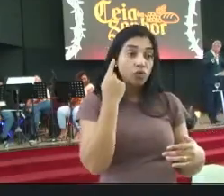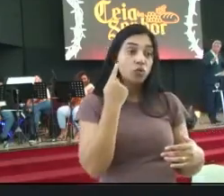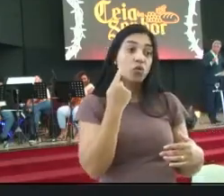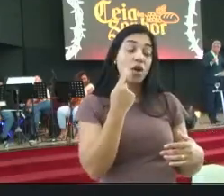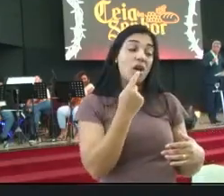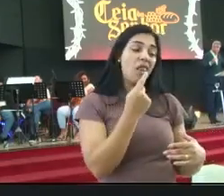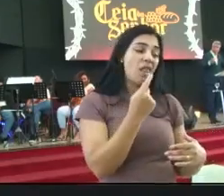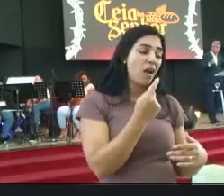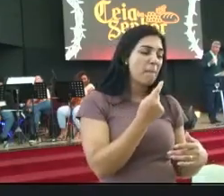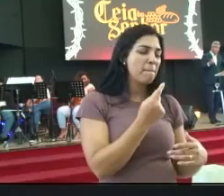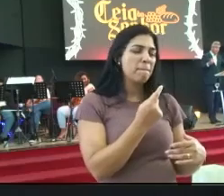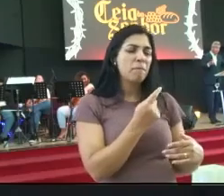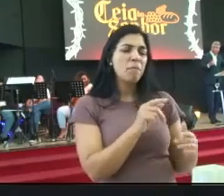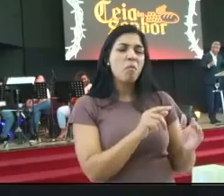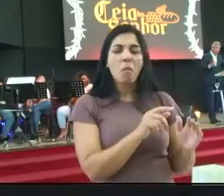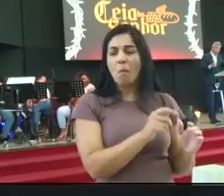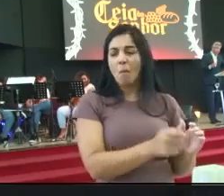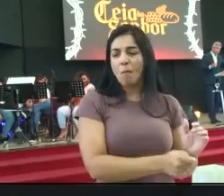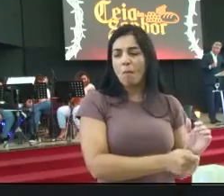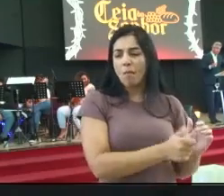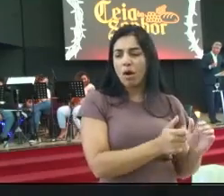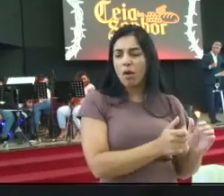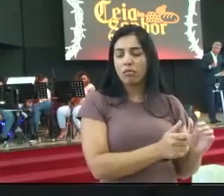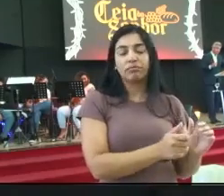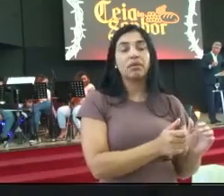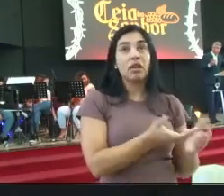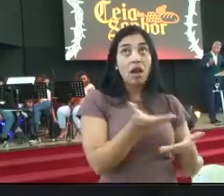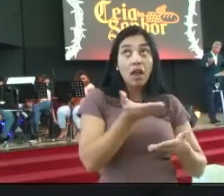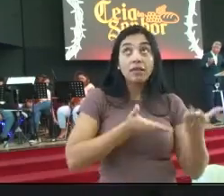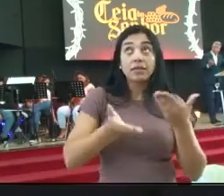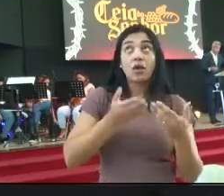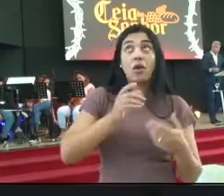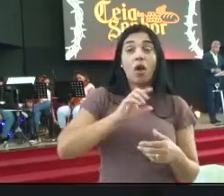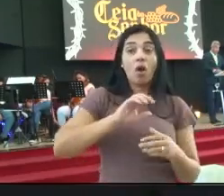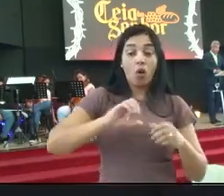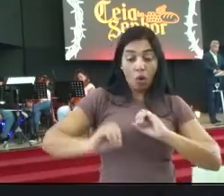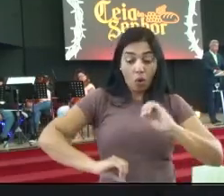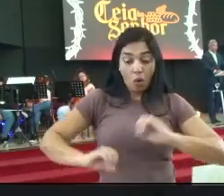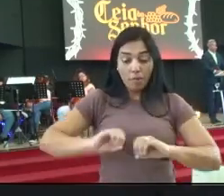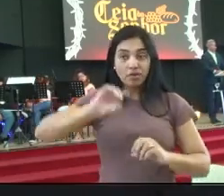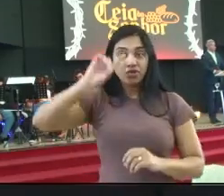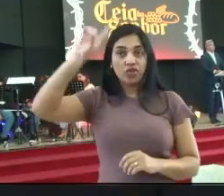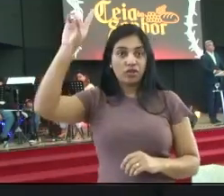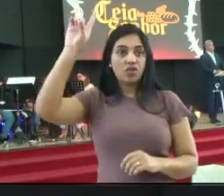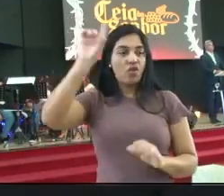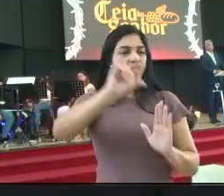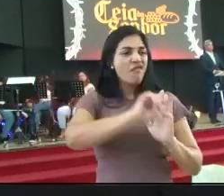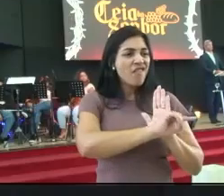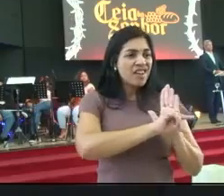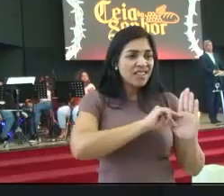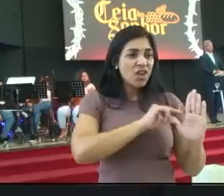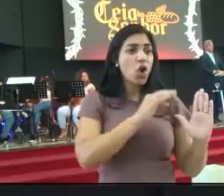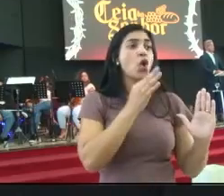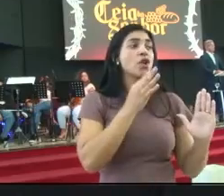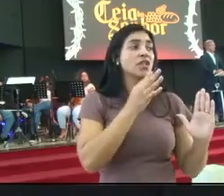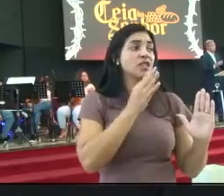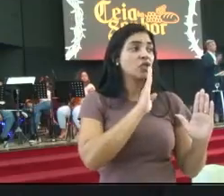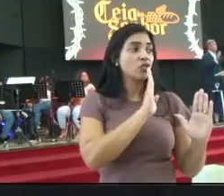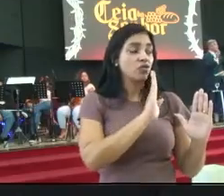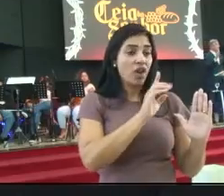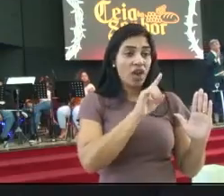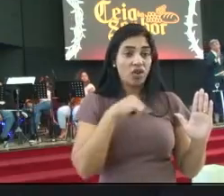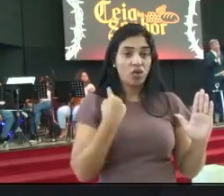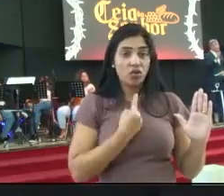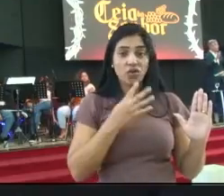menos abençoada e em relação à obra de Deus. Um versículo muito conhecido de todos